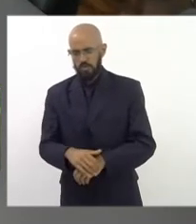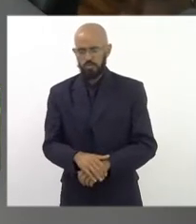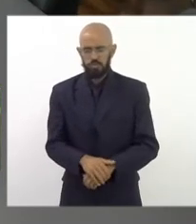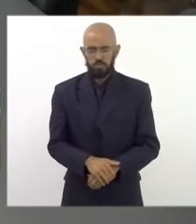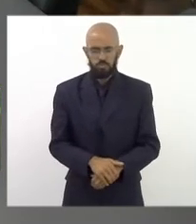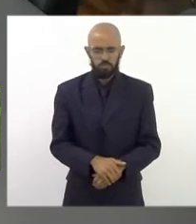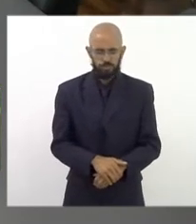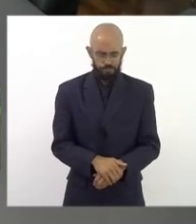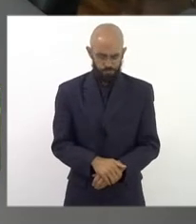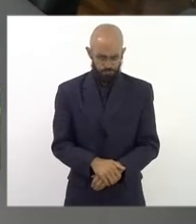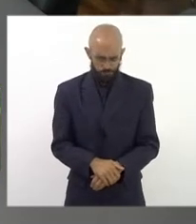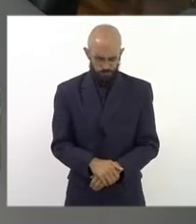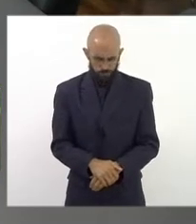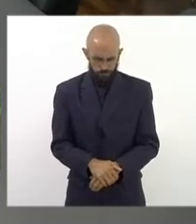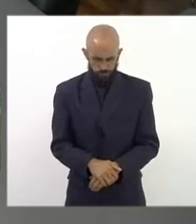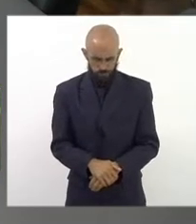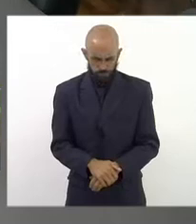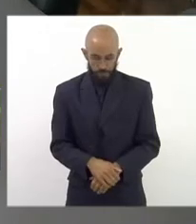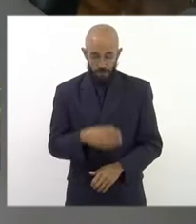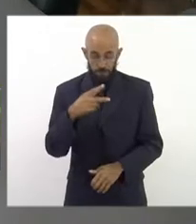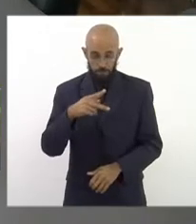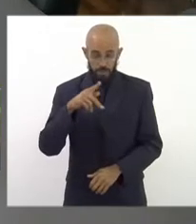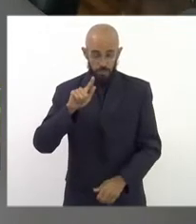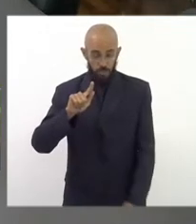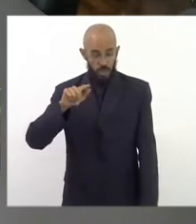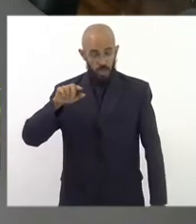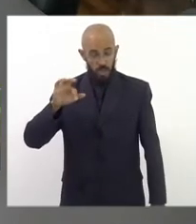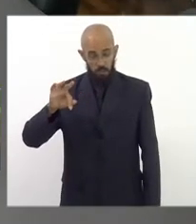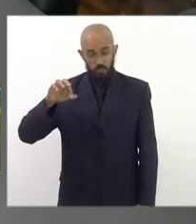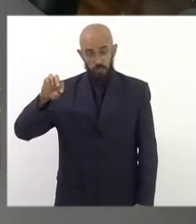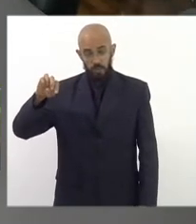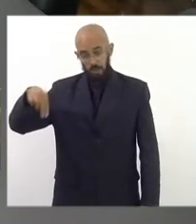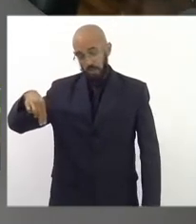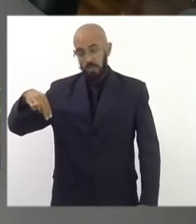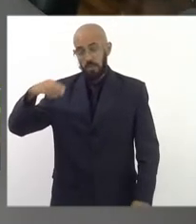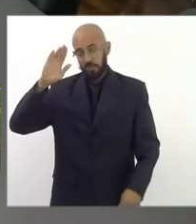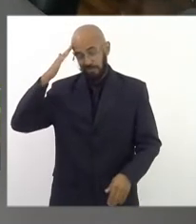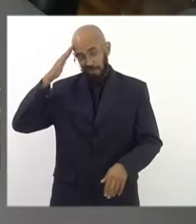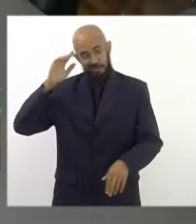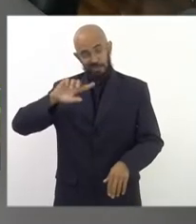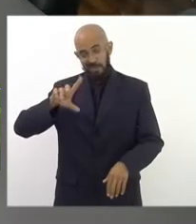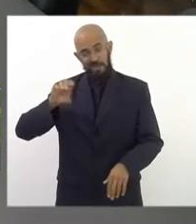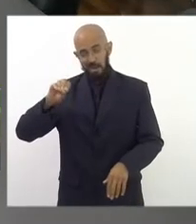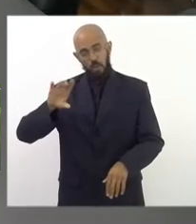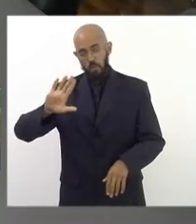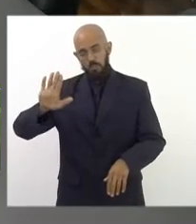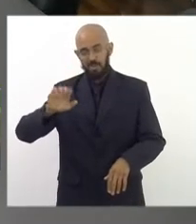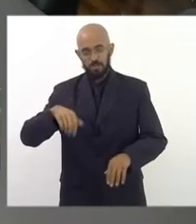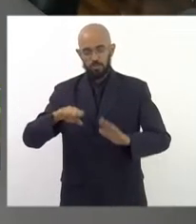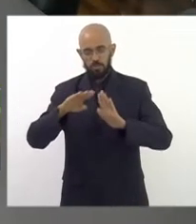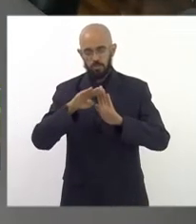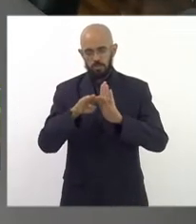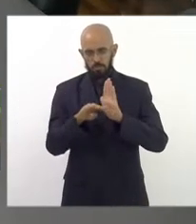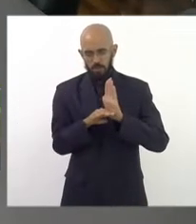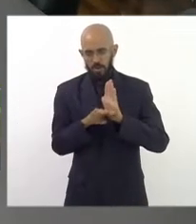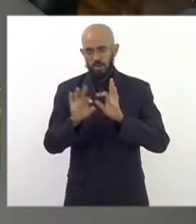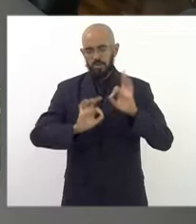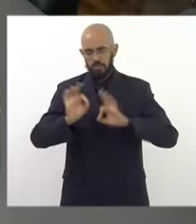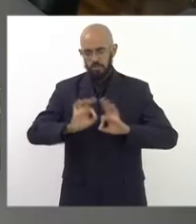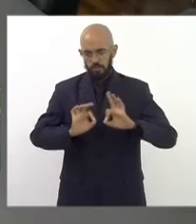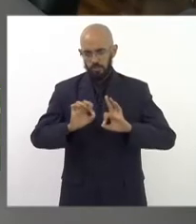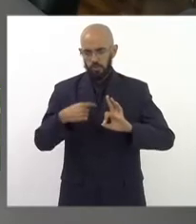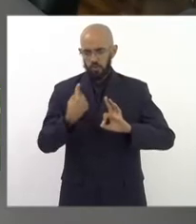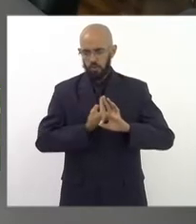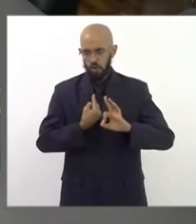E a PGFN entende que não, mas no plano nós botamos como está a lei